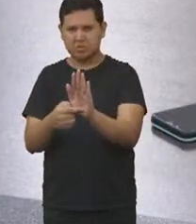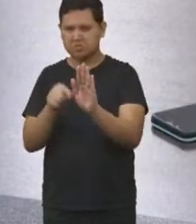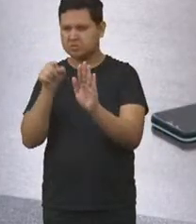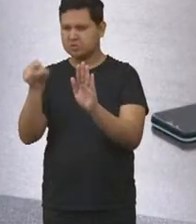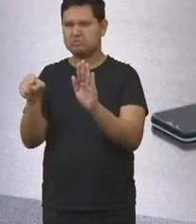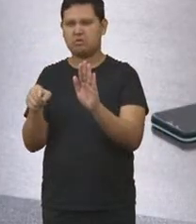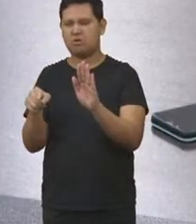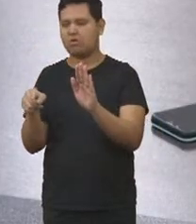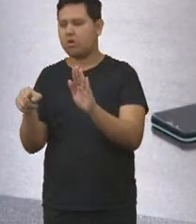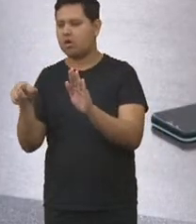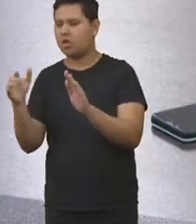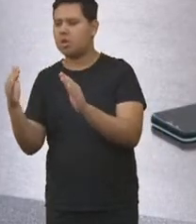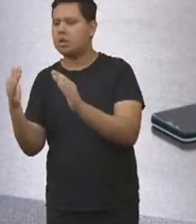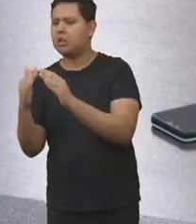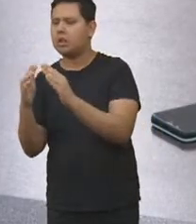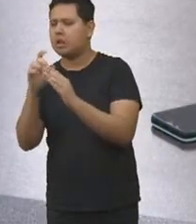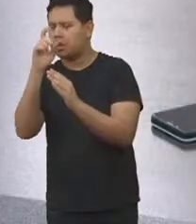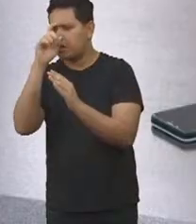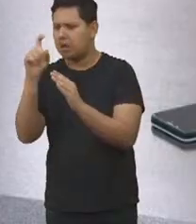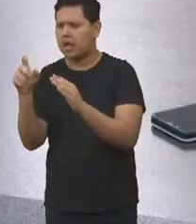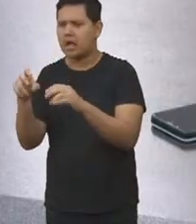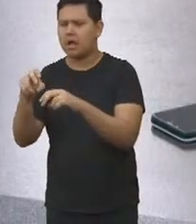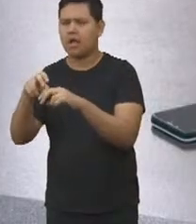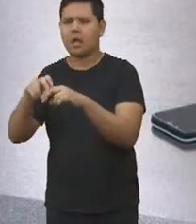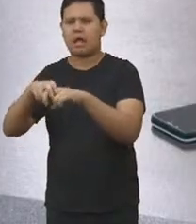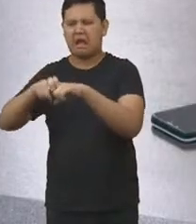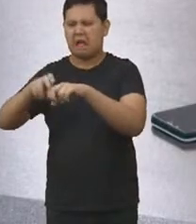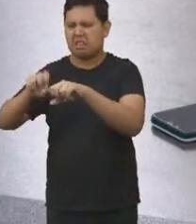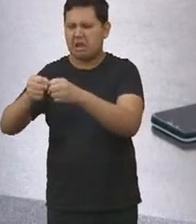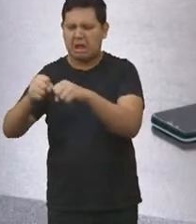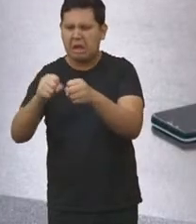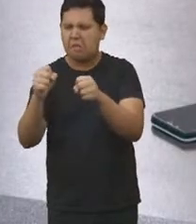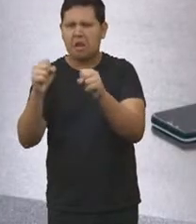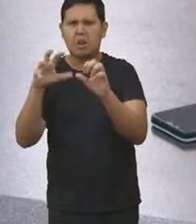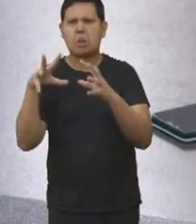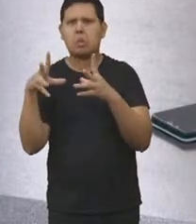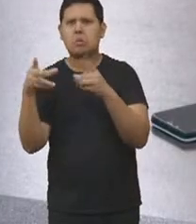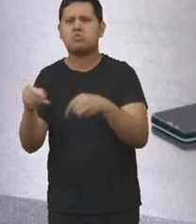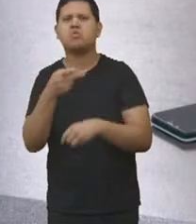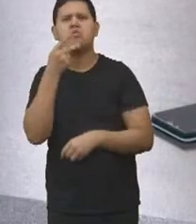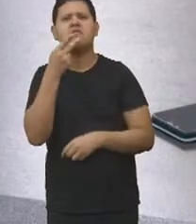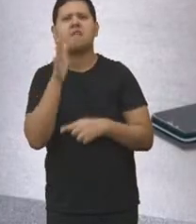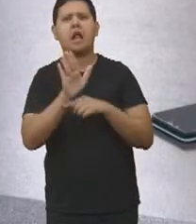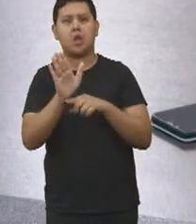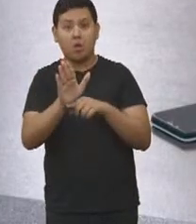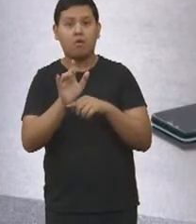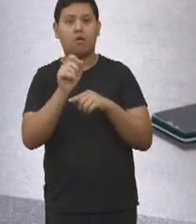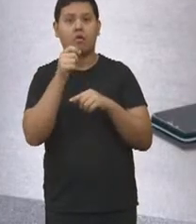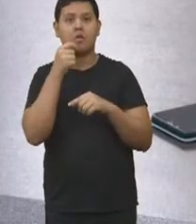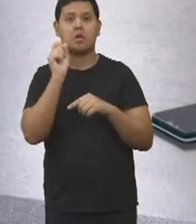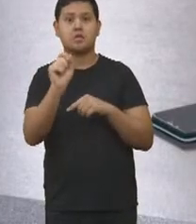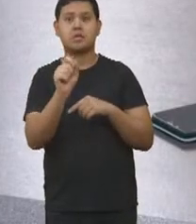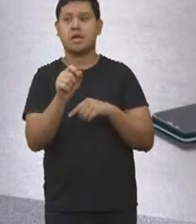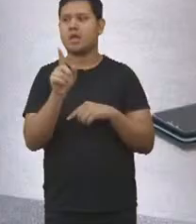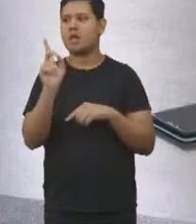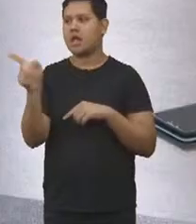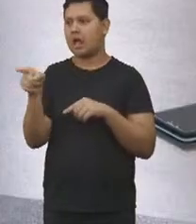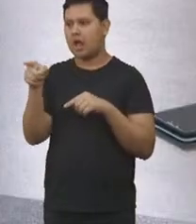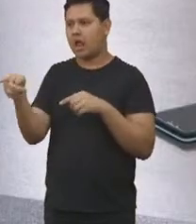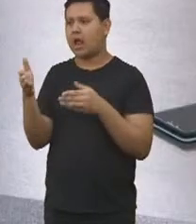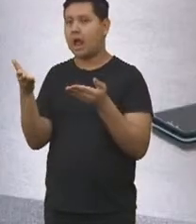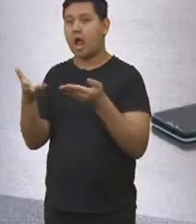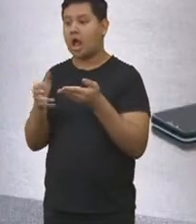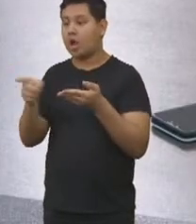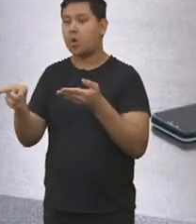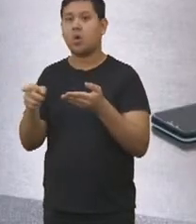quebrado, e disse assim no vídeo, e mostrou ontem, diz assim, que eles estão levando as coisas para lá, porque não tem